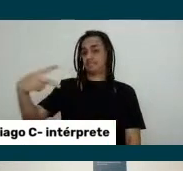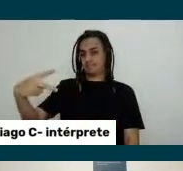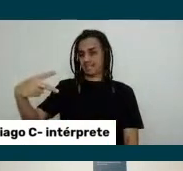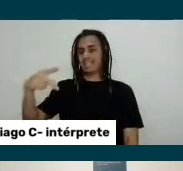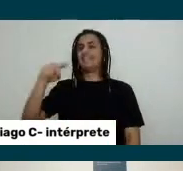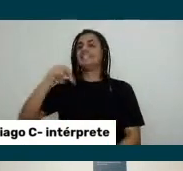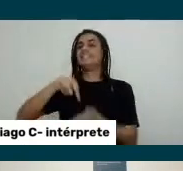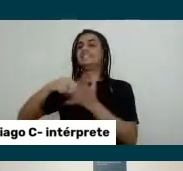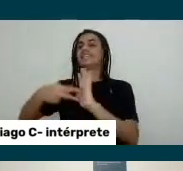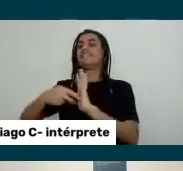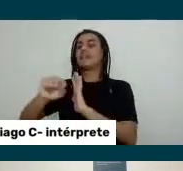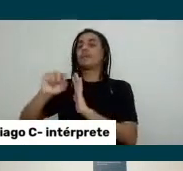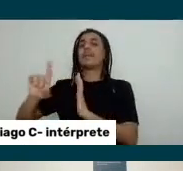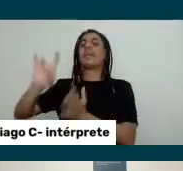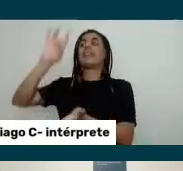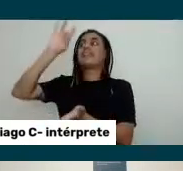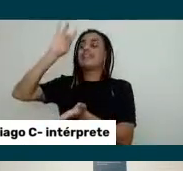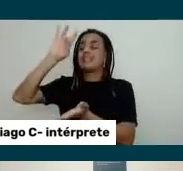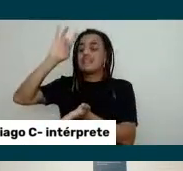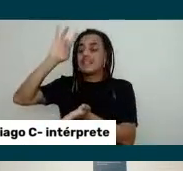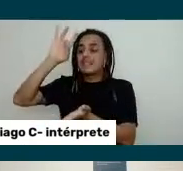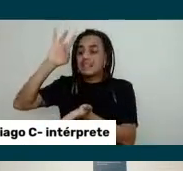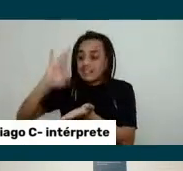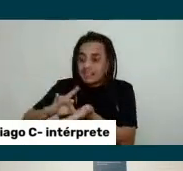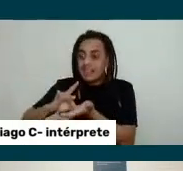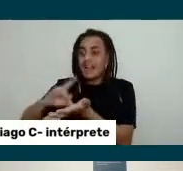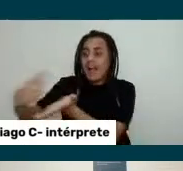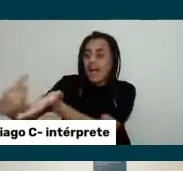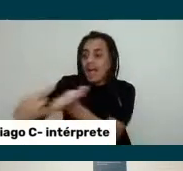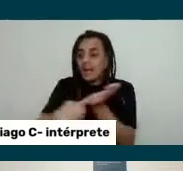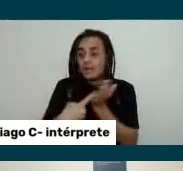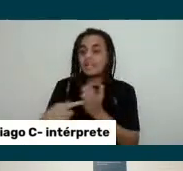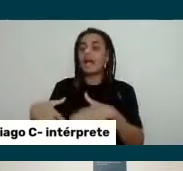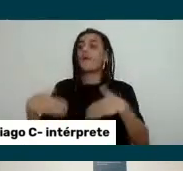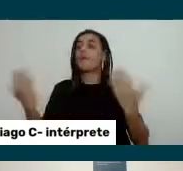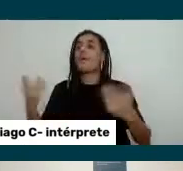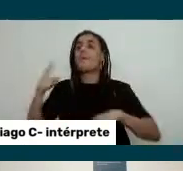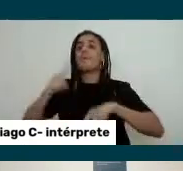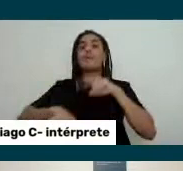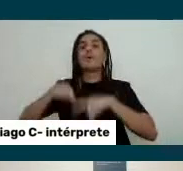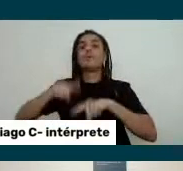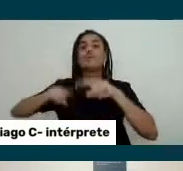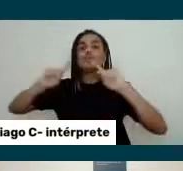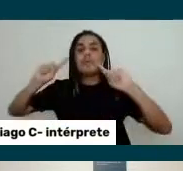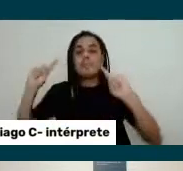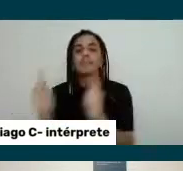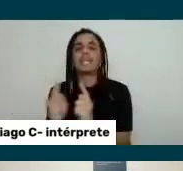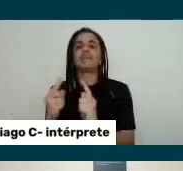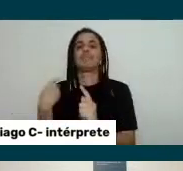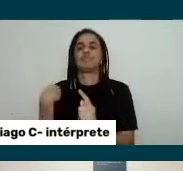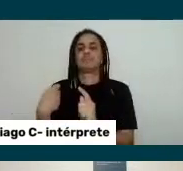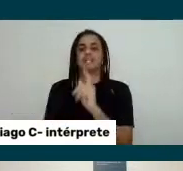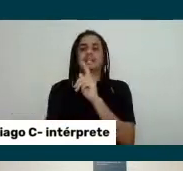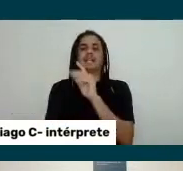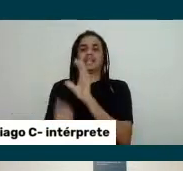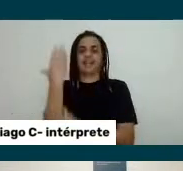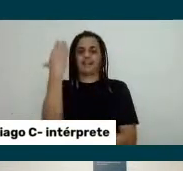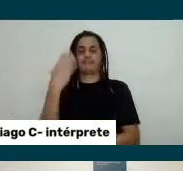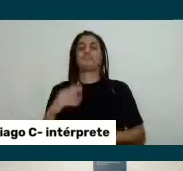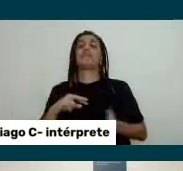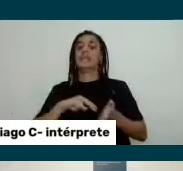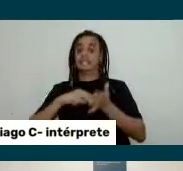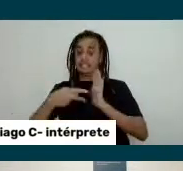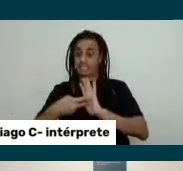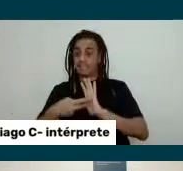exatamente qual é o produto mínimo que eu necessito construir, tá? E nesse construir, normalmente envolve ter um protótipo